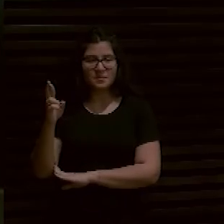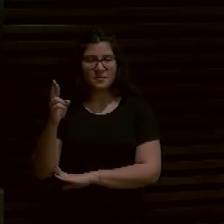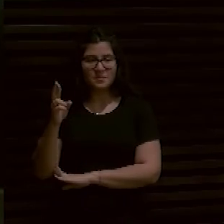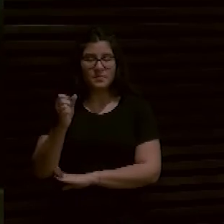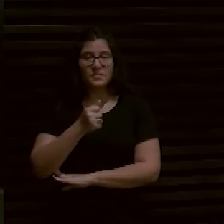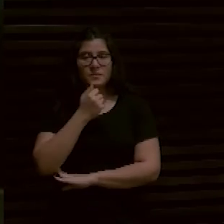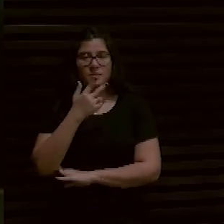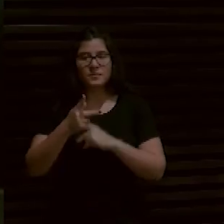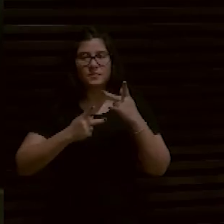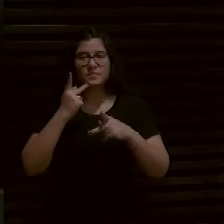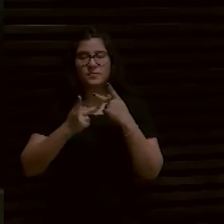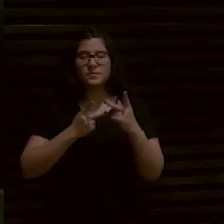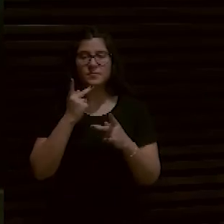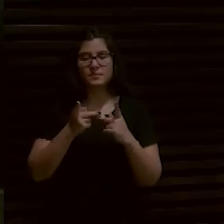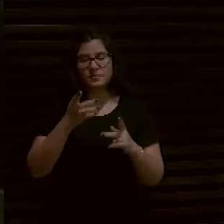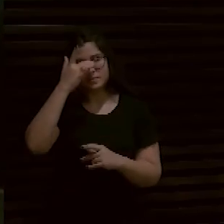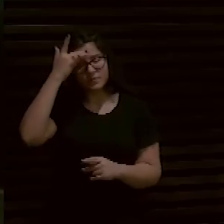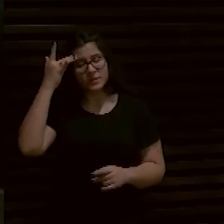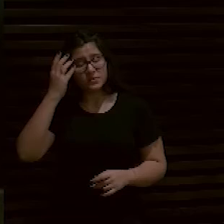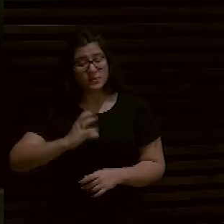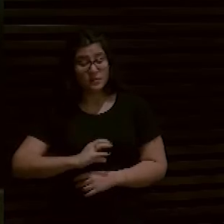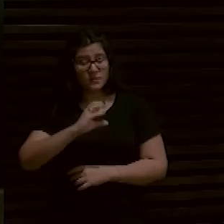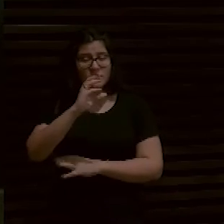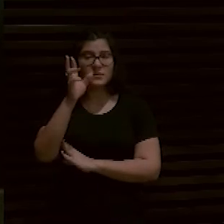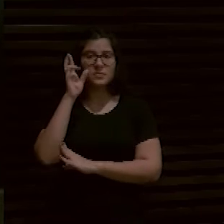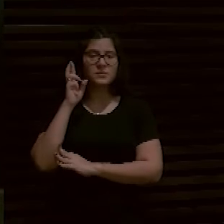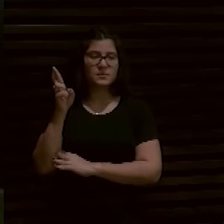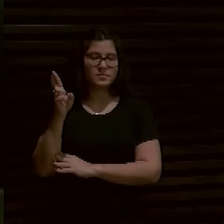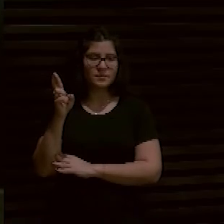Bendito o homem que confia no Senhor.